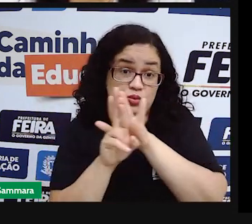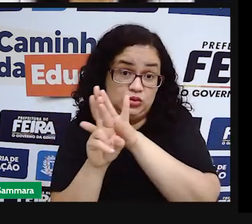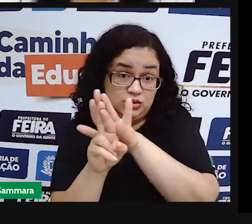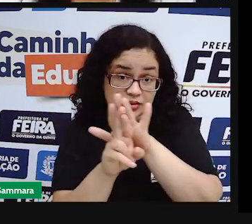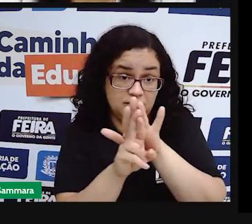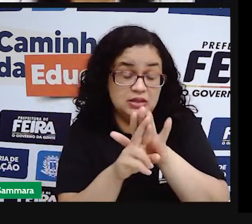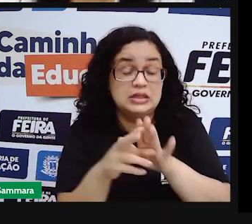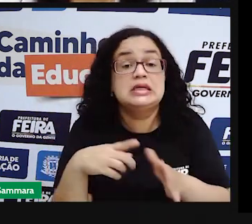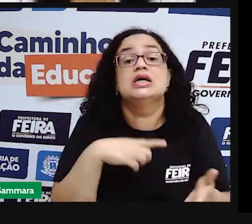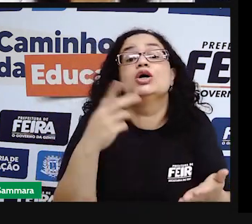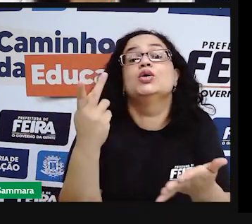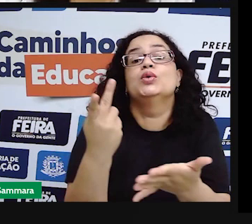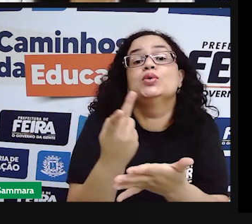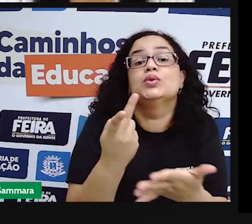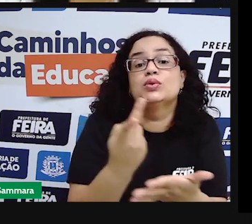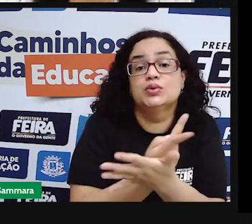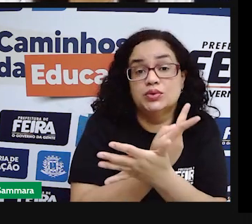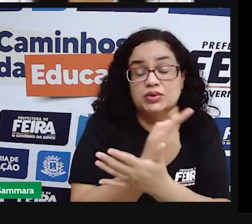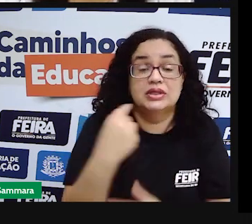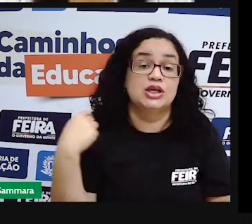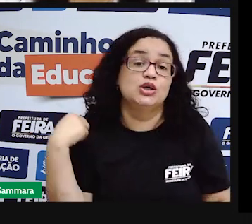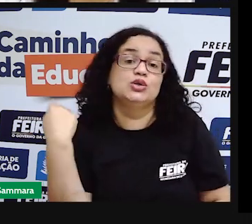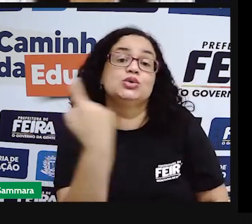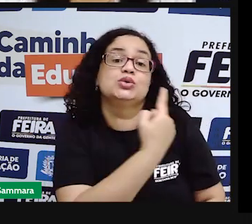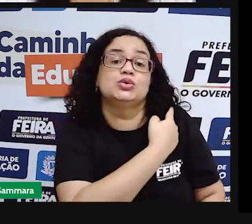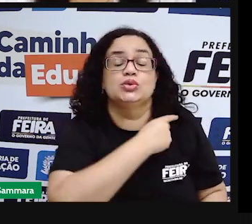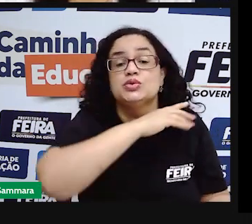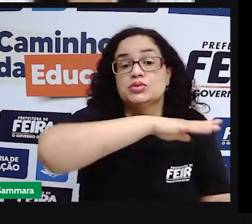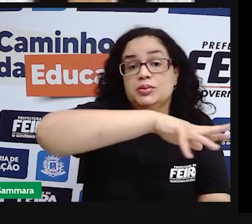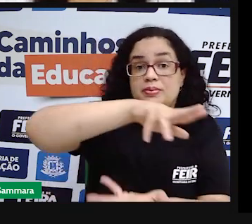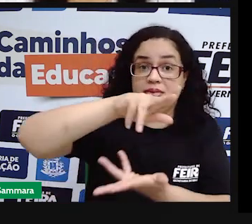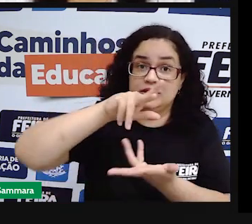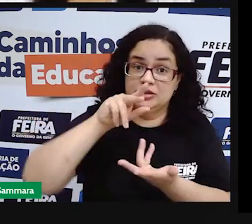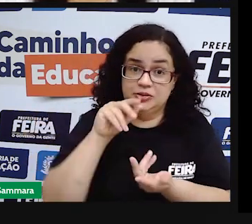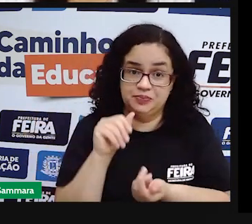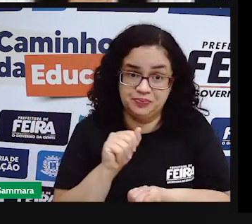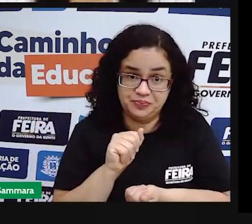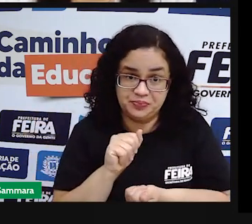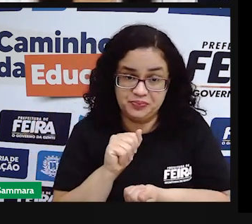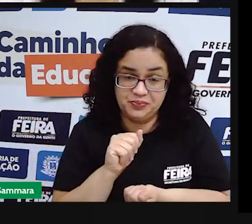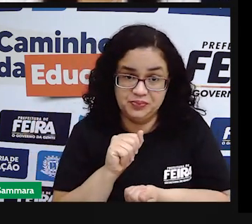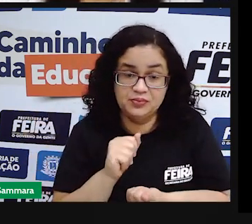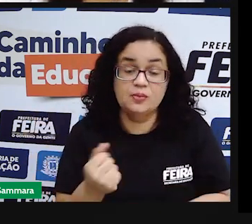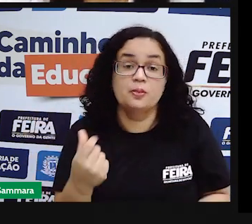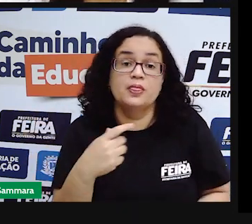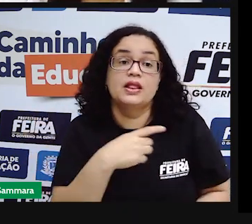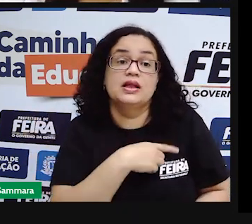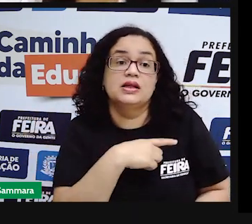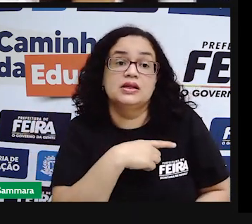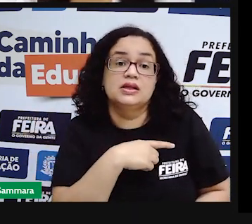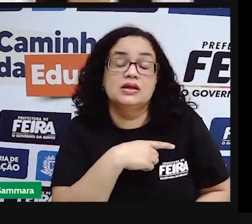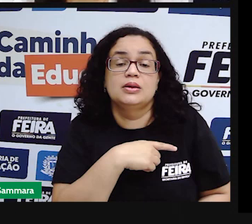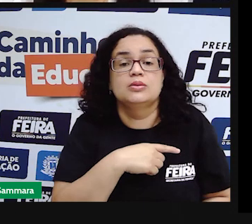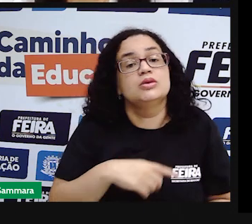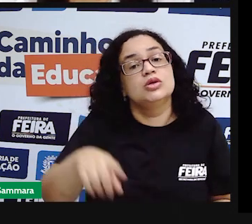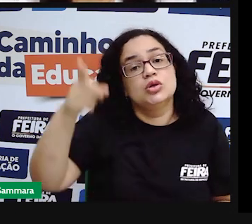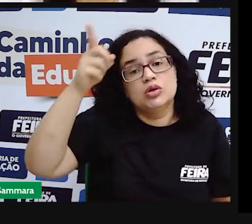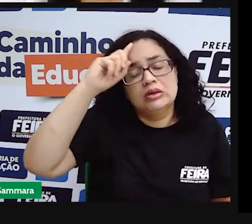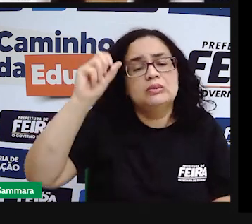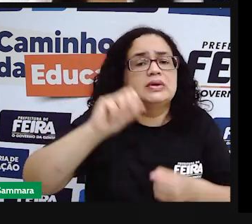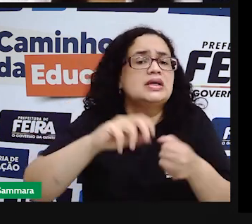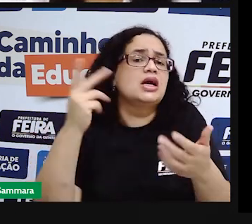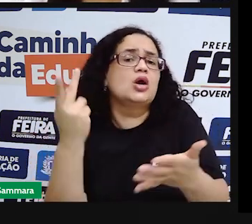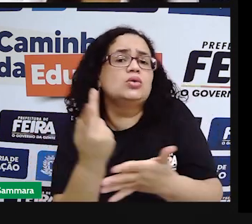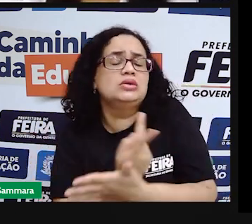aos acontecimentos, né, do nosso planeta, em relação à nossa própria rotina, ao que acontece com